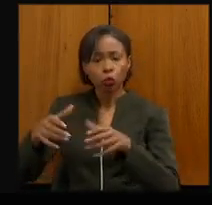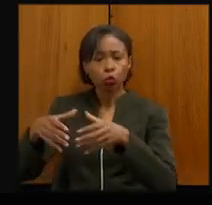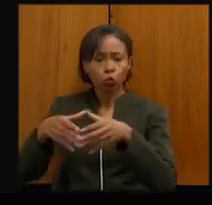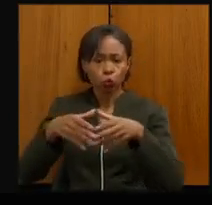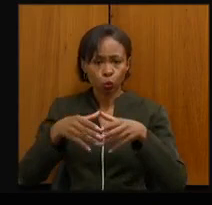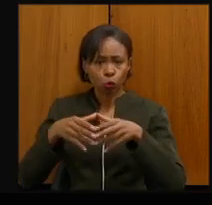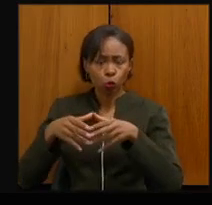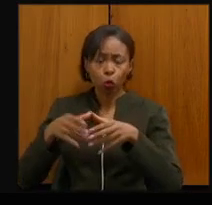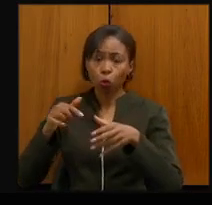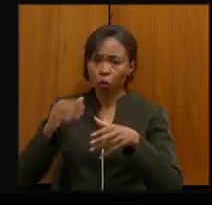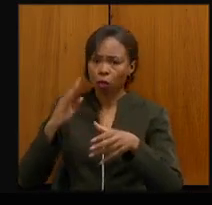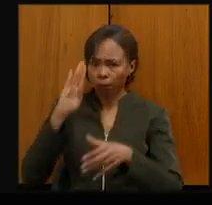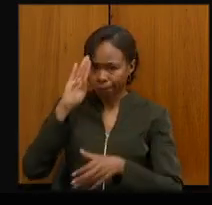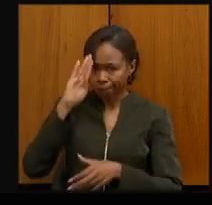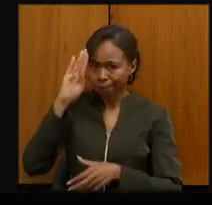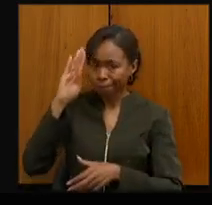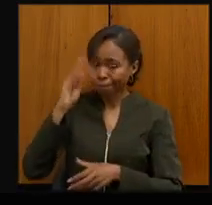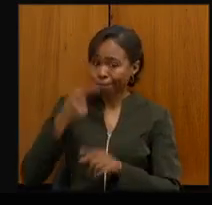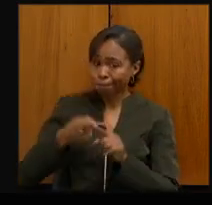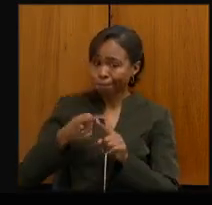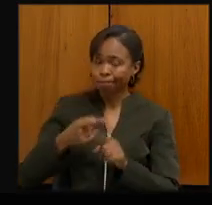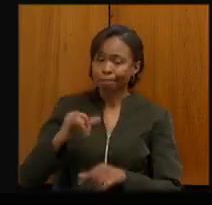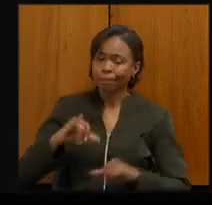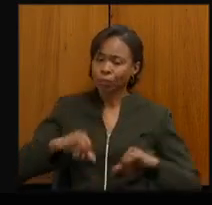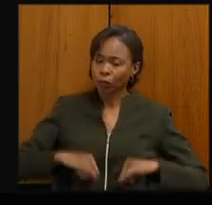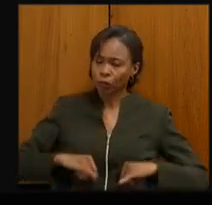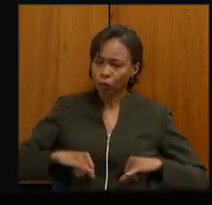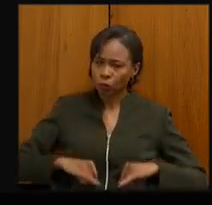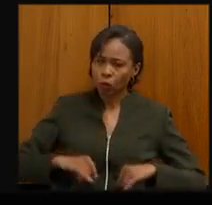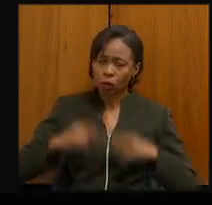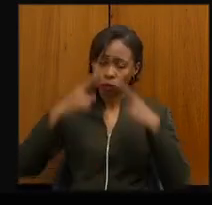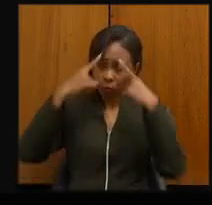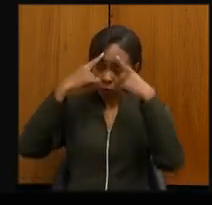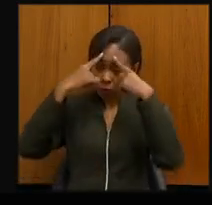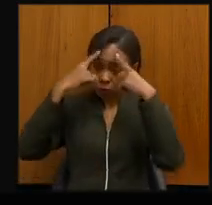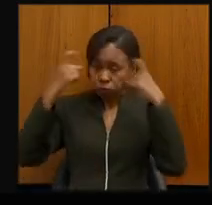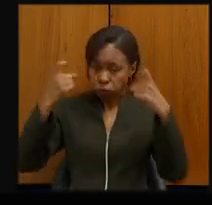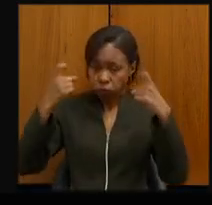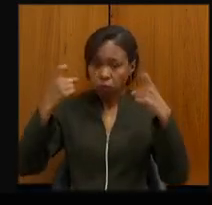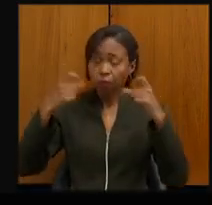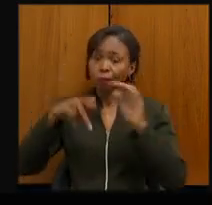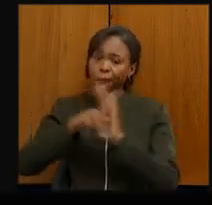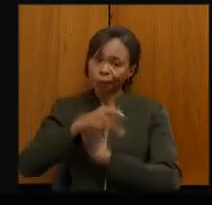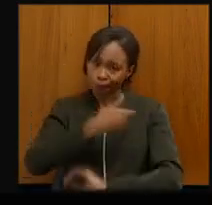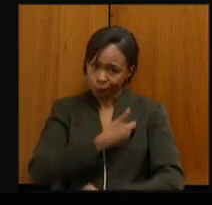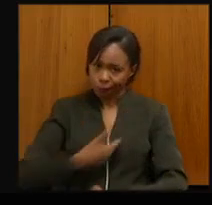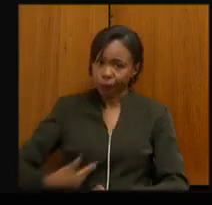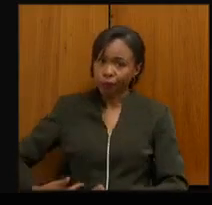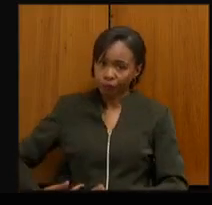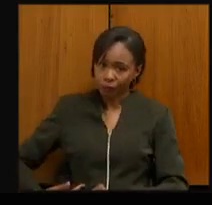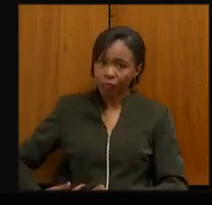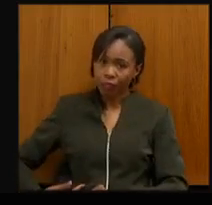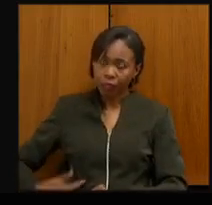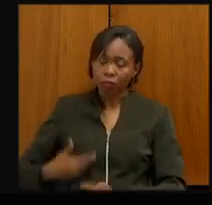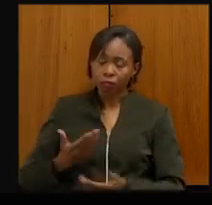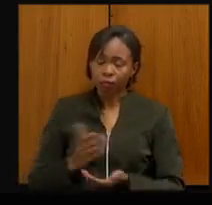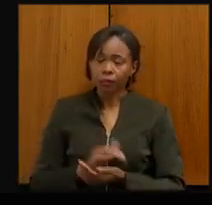grupos que hoje sofrem a violência muito dos da violência do próprio Estado e